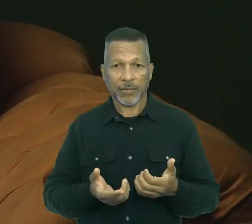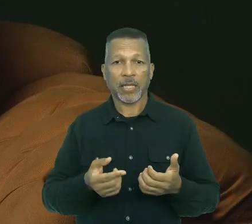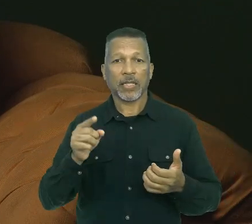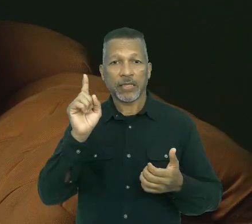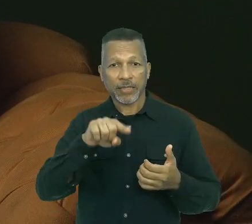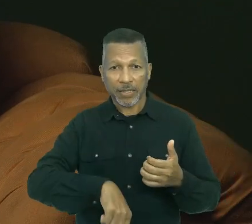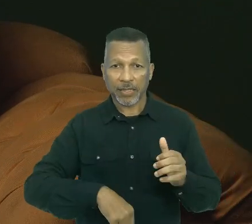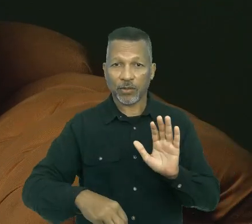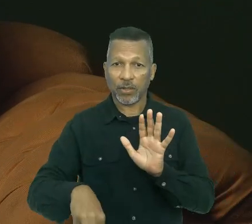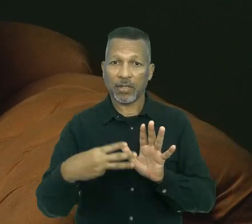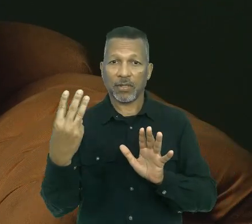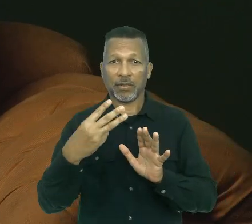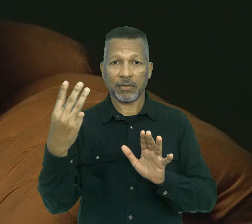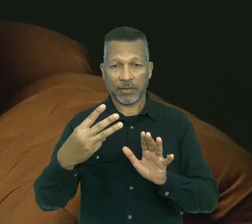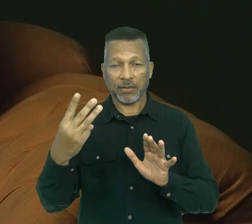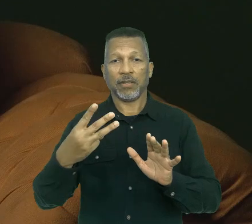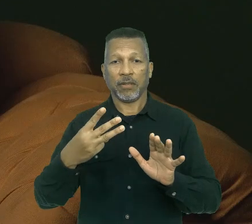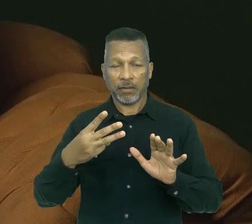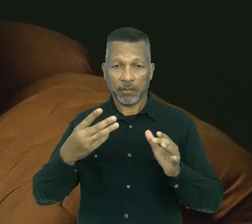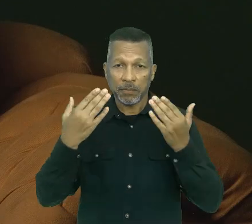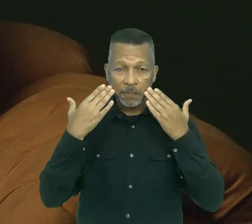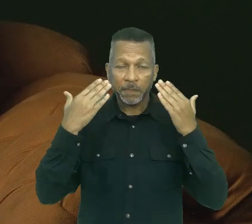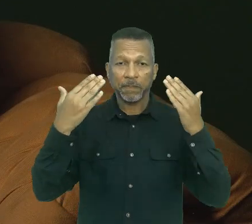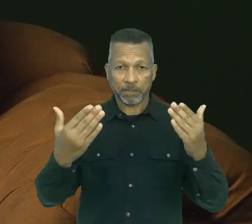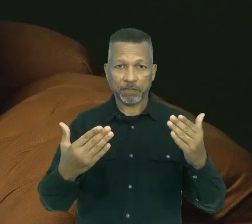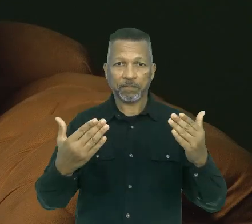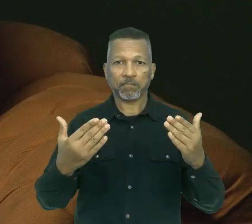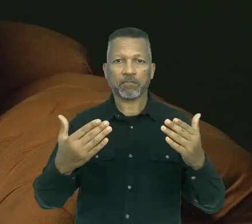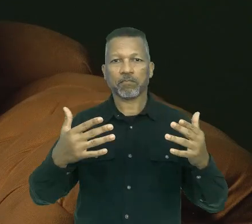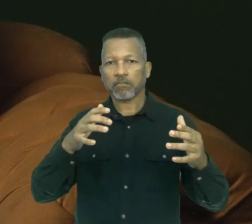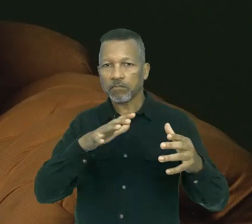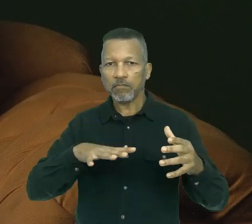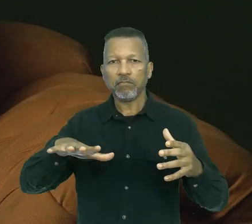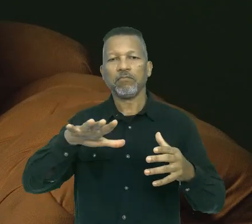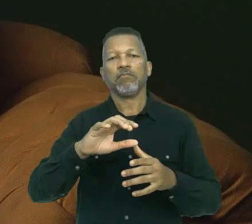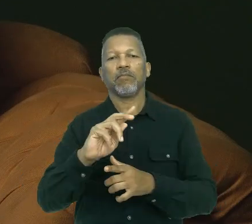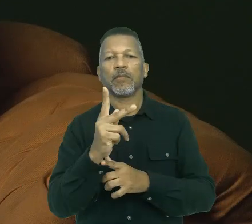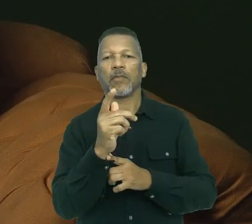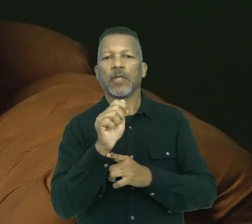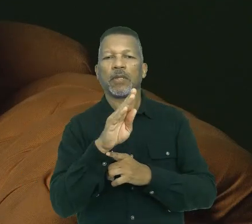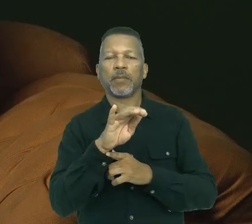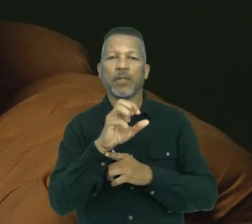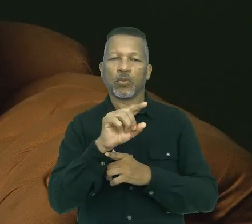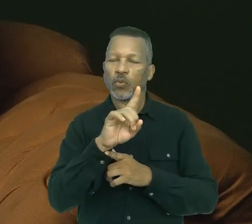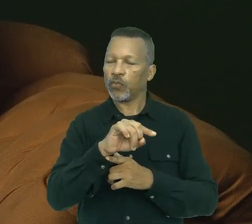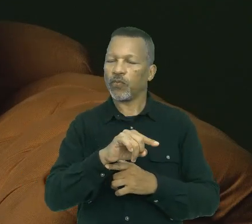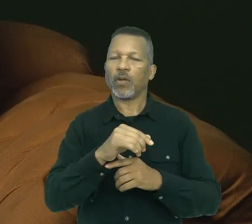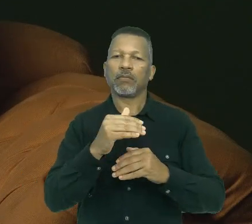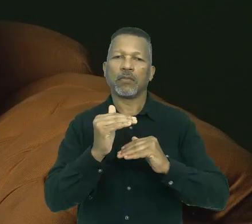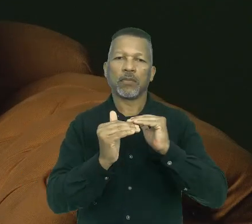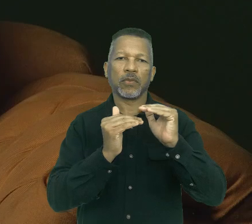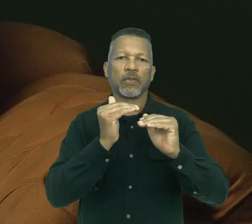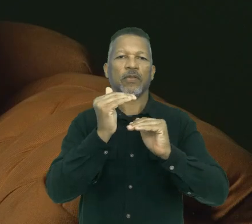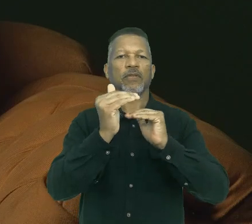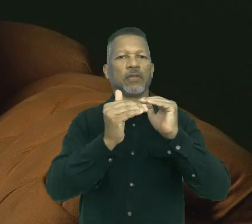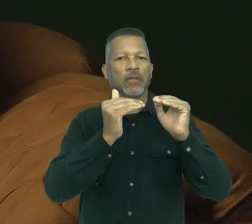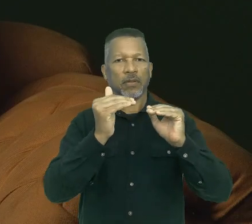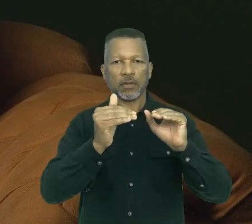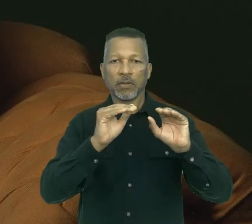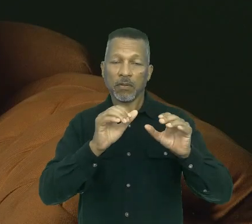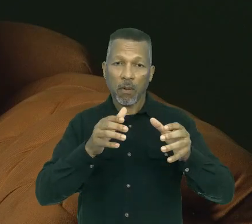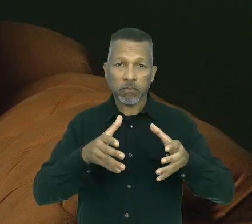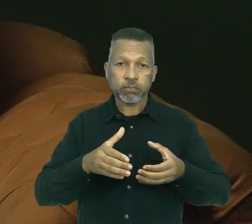sua 3ª edição. E ao longo desse tempo todo, o Híbridos também ele foi se desenvolvendo enquanto uma